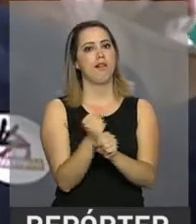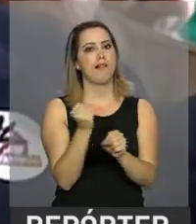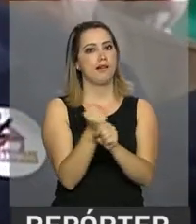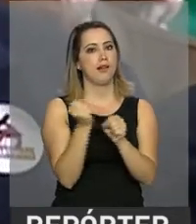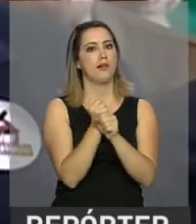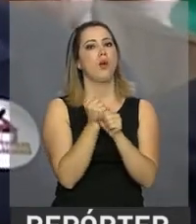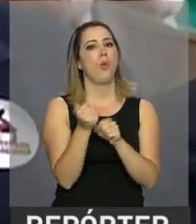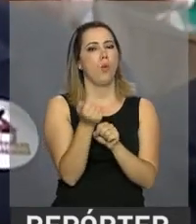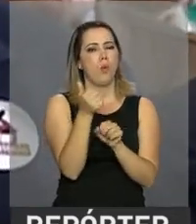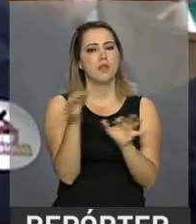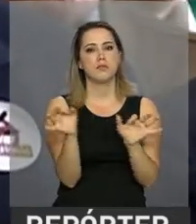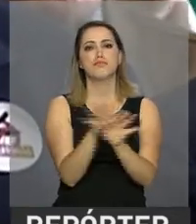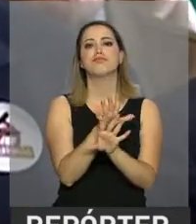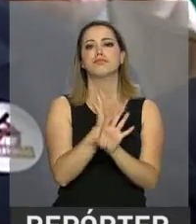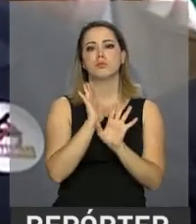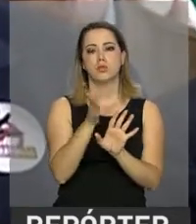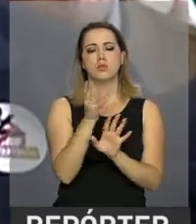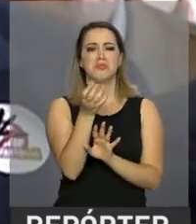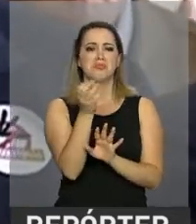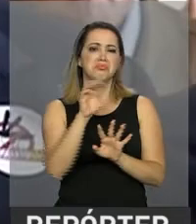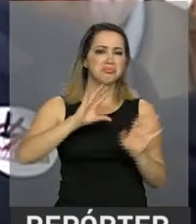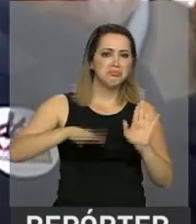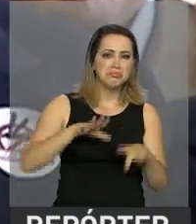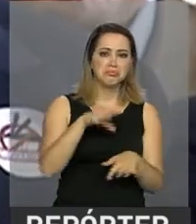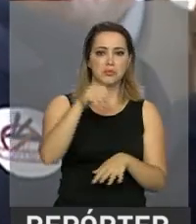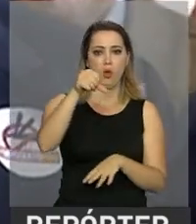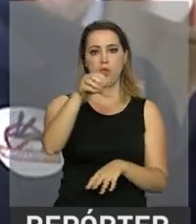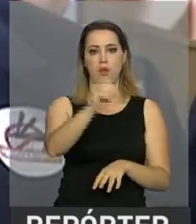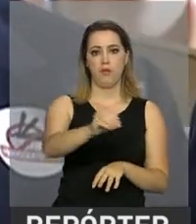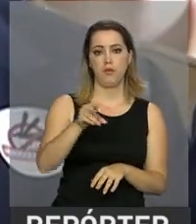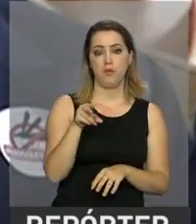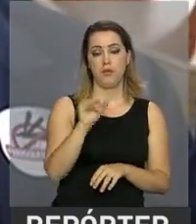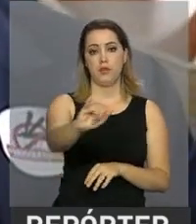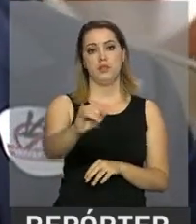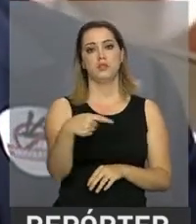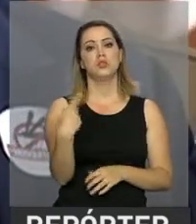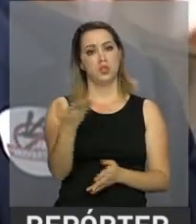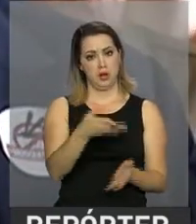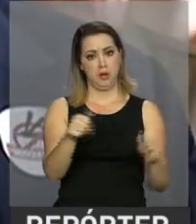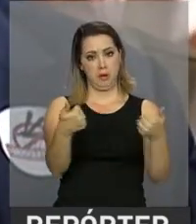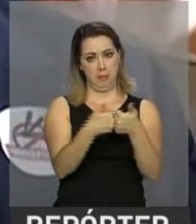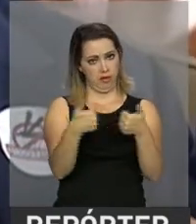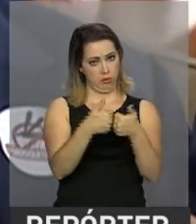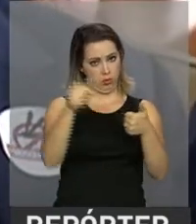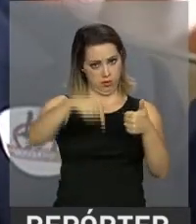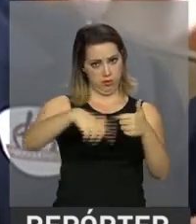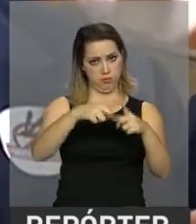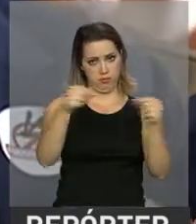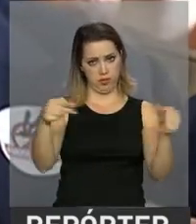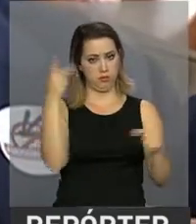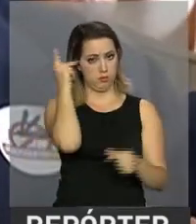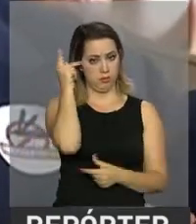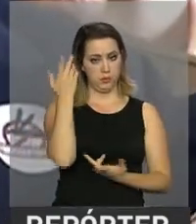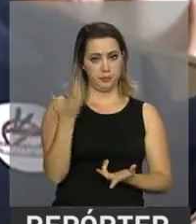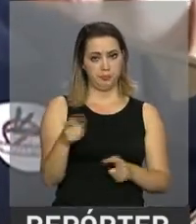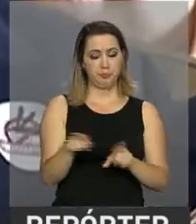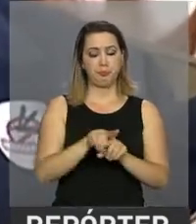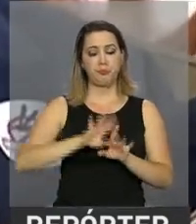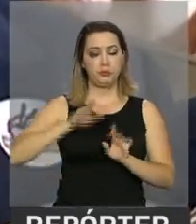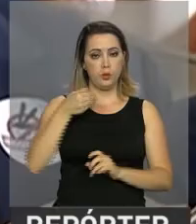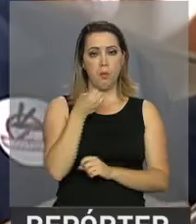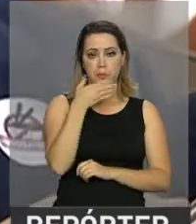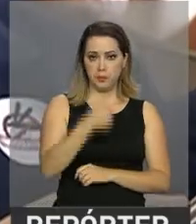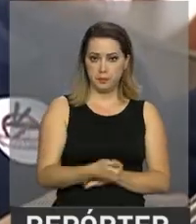60, 90 dias ela estará concluída. Aliás, aqui pertinho, aqui no Butantan. Então está indo super bem. Isso pode